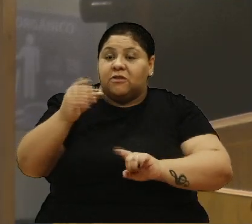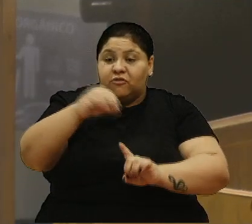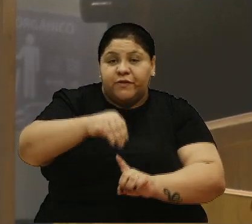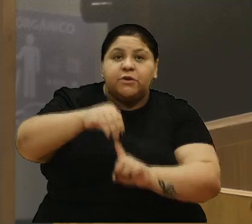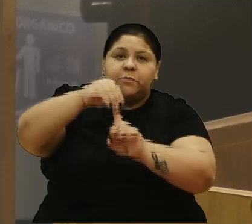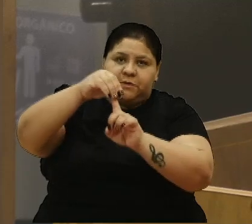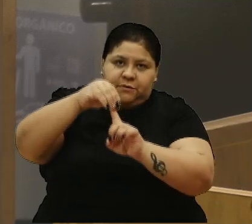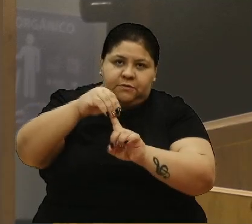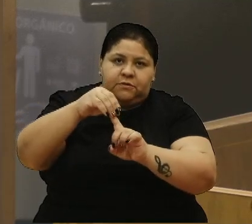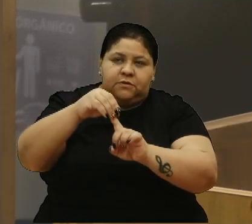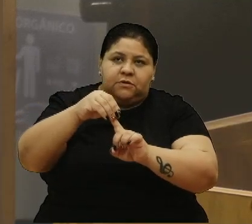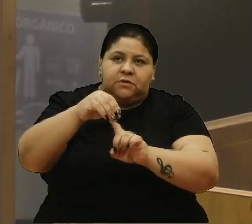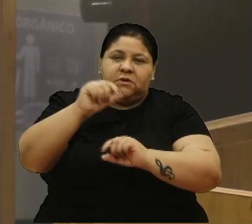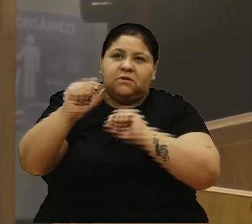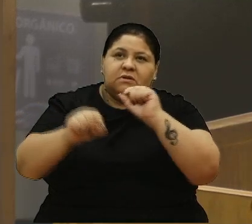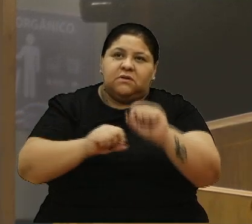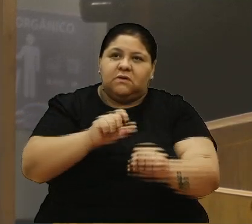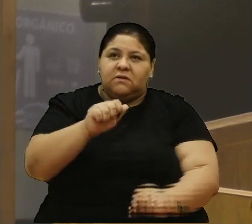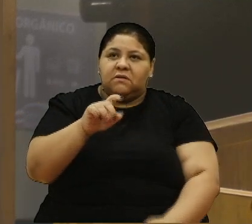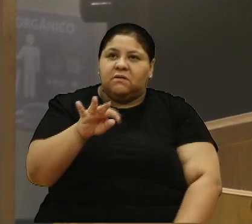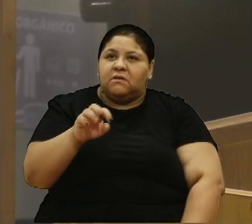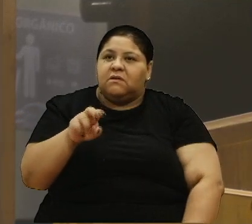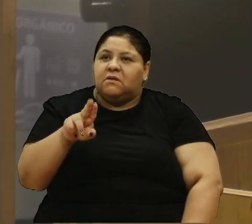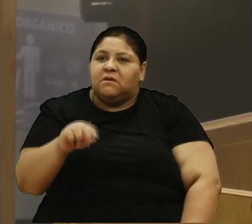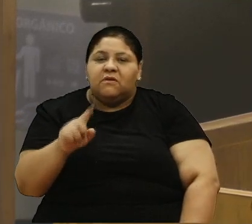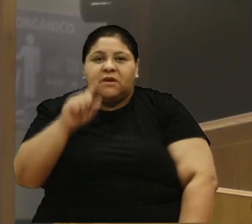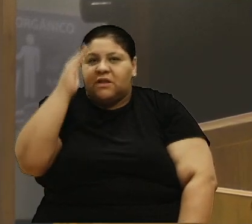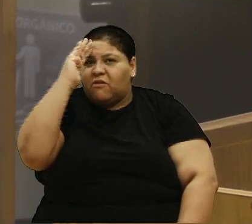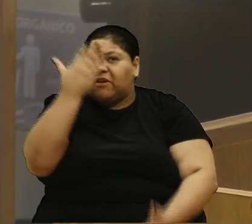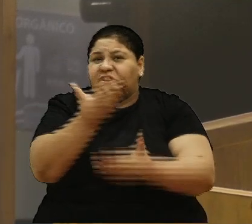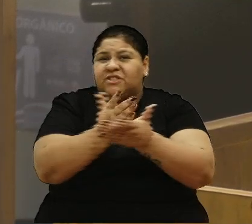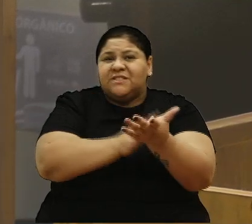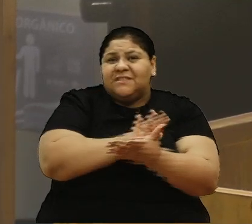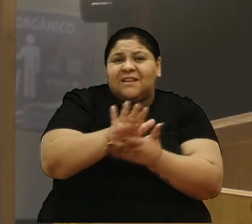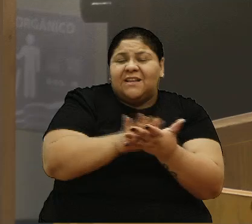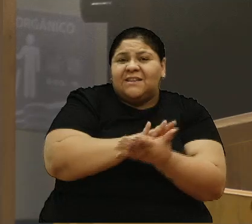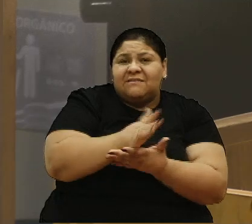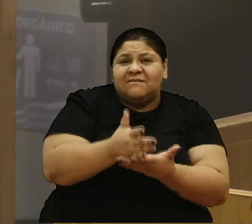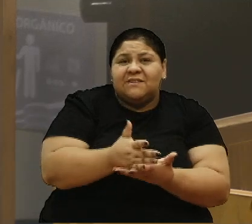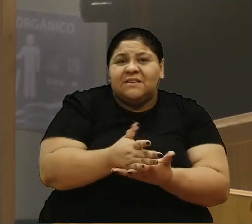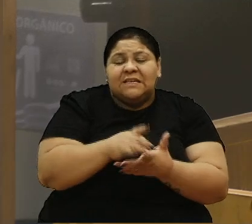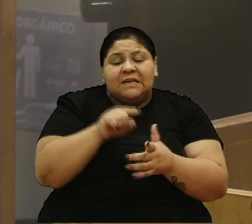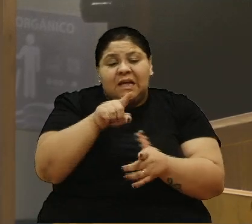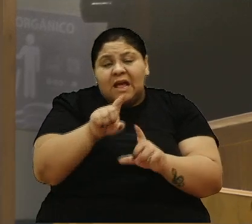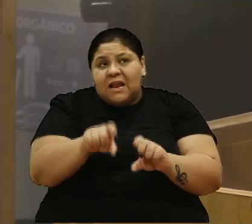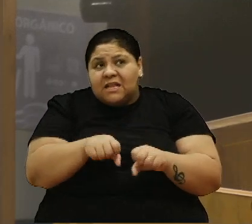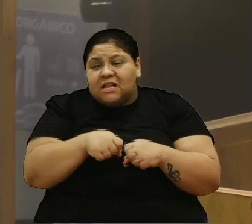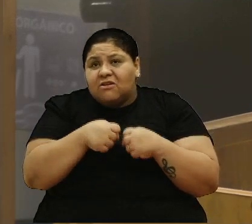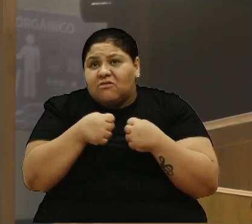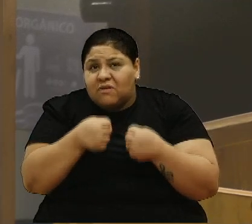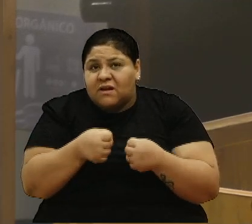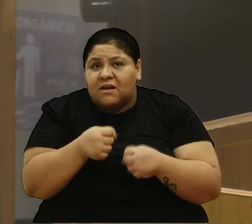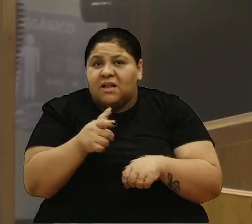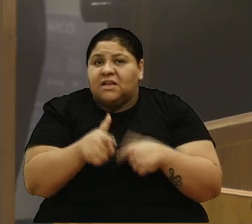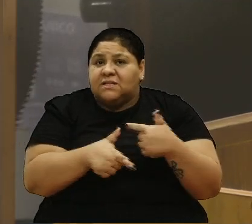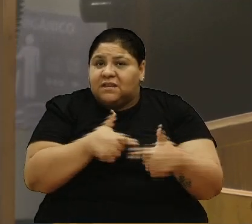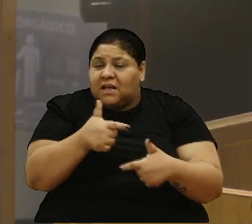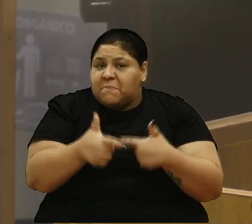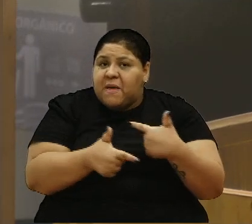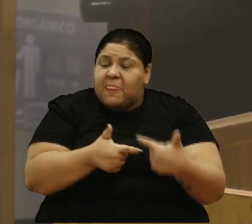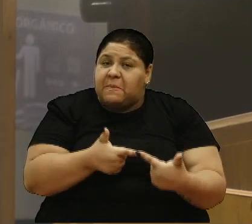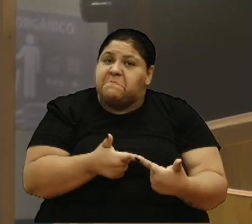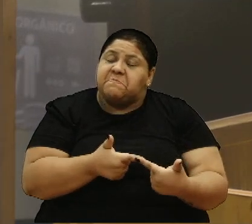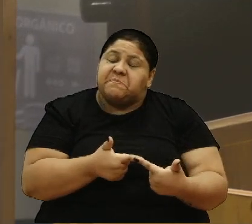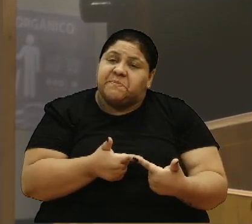princípios. Até mesmo aquele ateu que diz que não acredita em nada, muitas vezes ele defende e atua